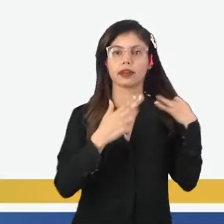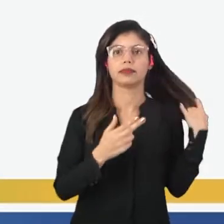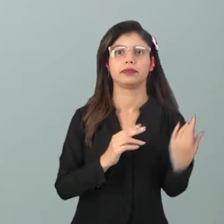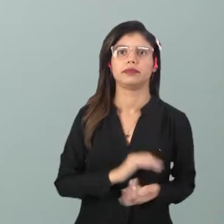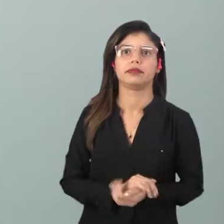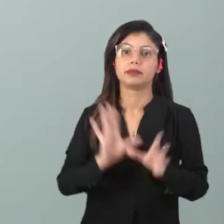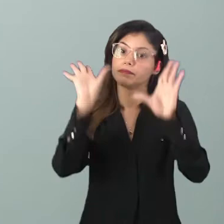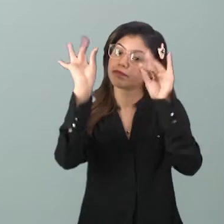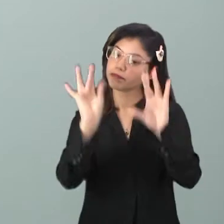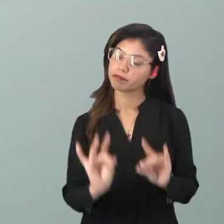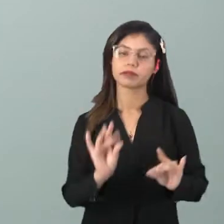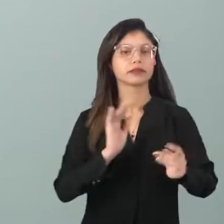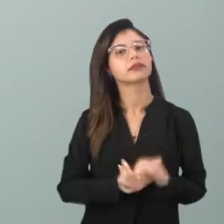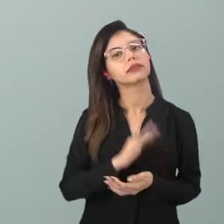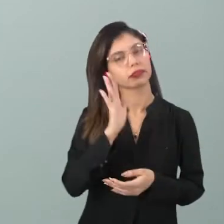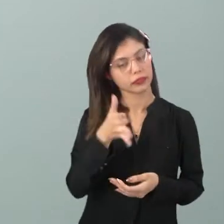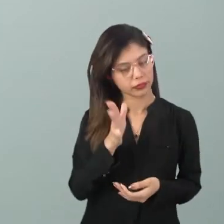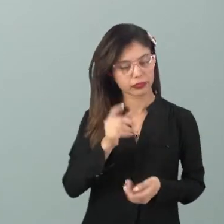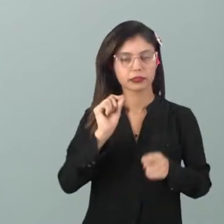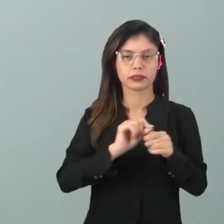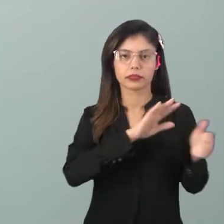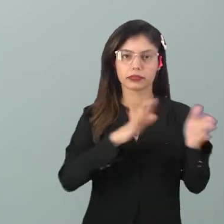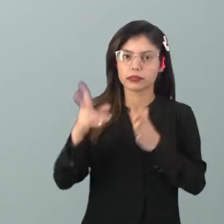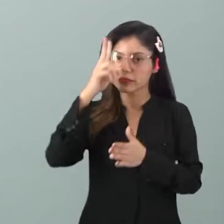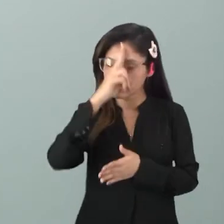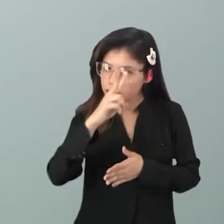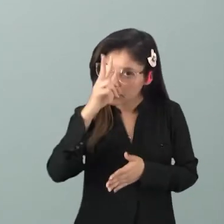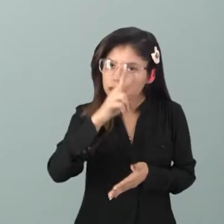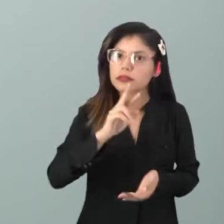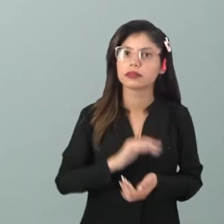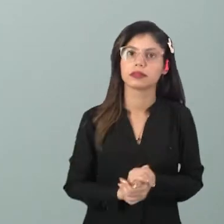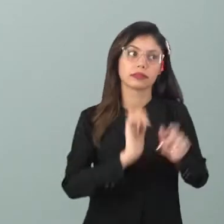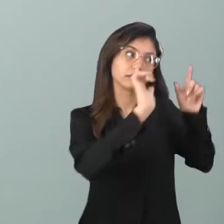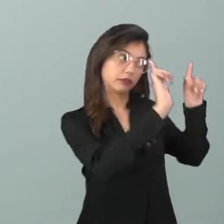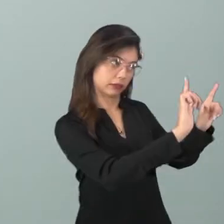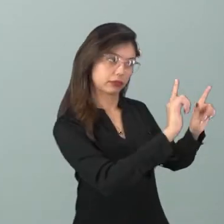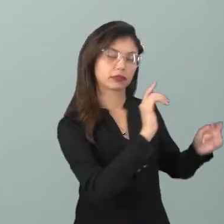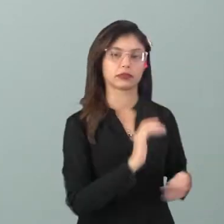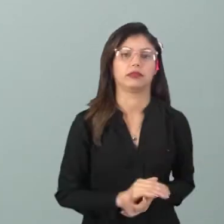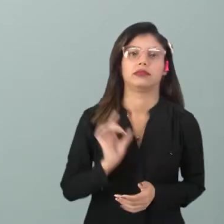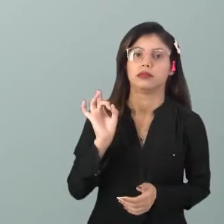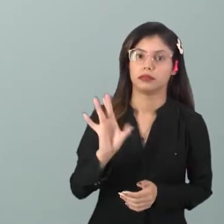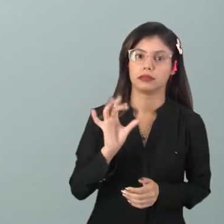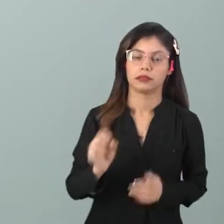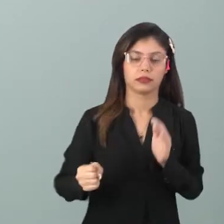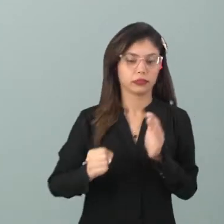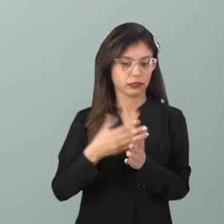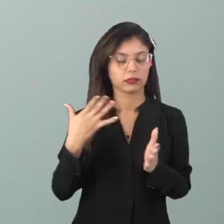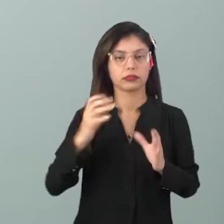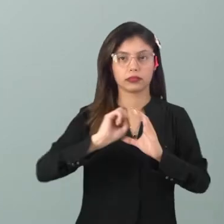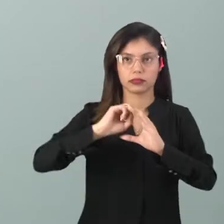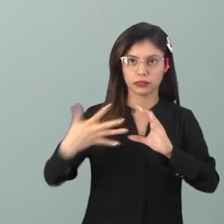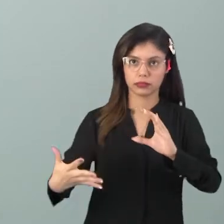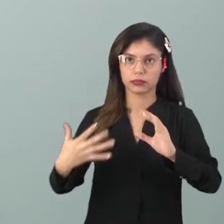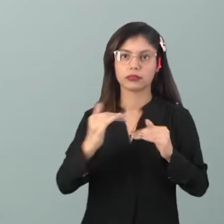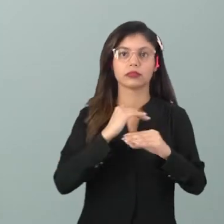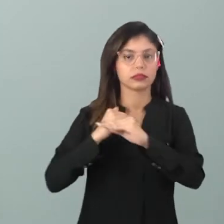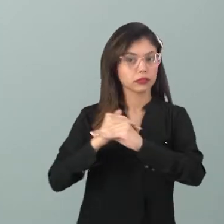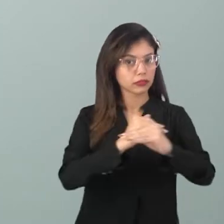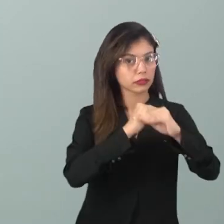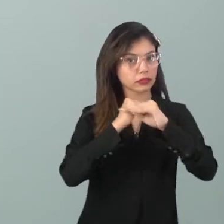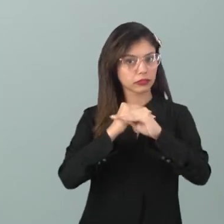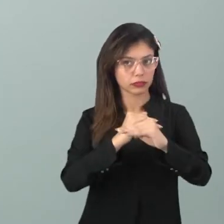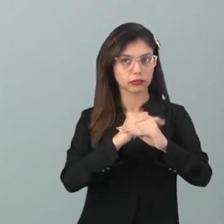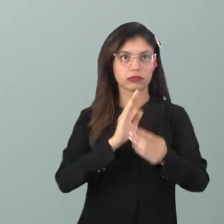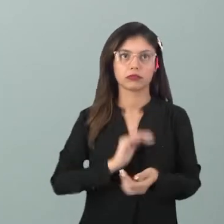Gente, isso aí são detalhes que já fazem você lembrar do quadro, né? Por ter muitas características iguais